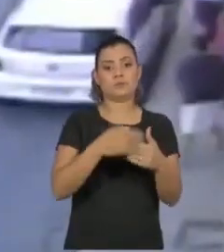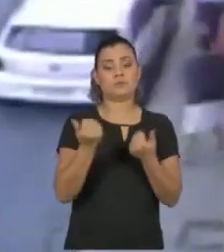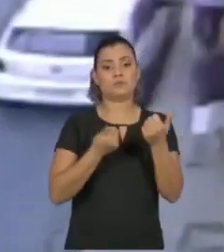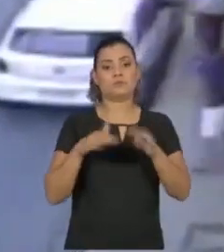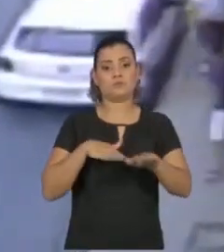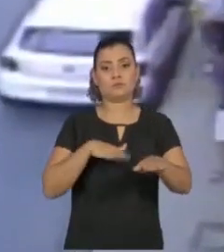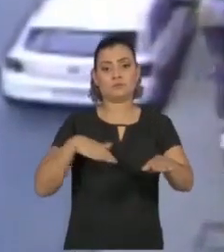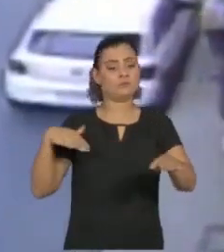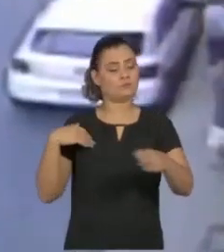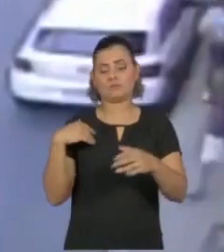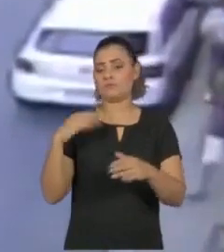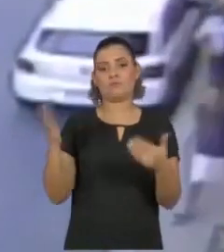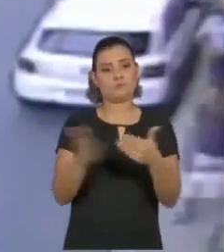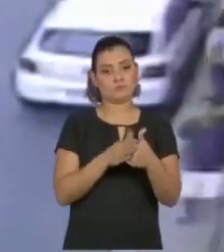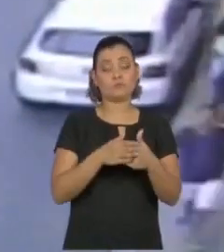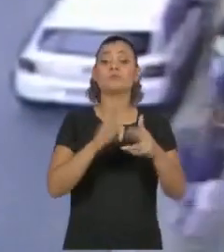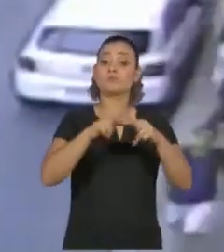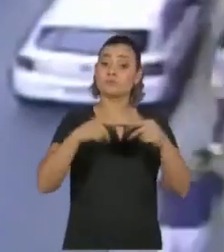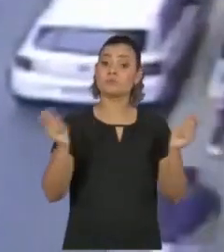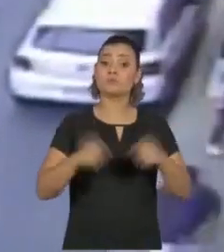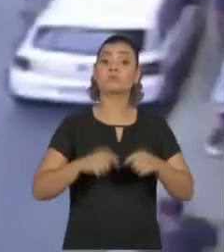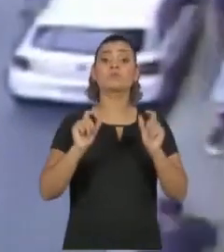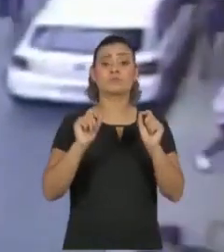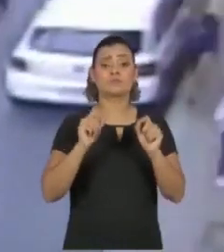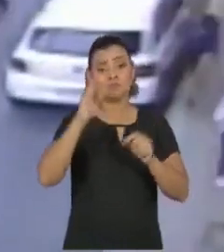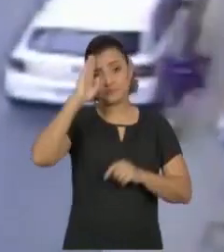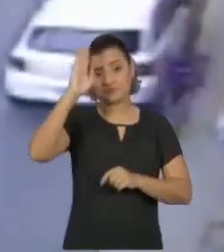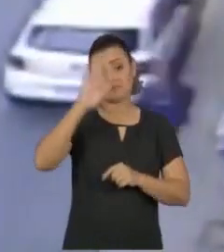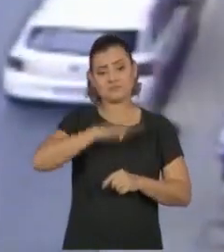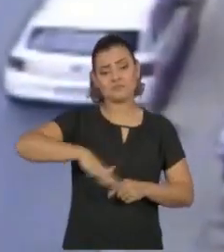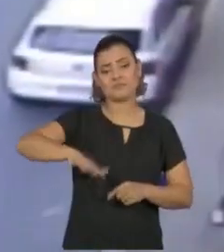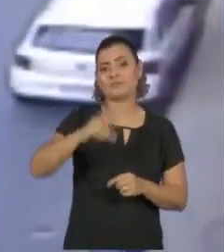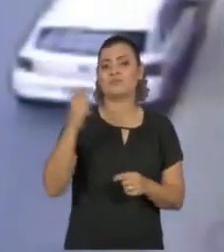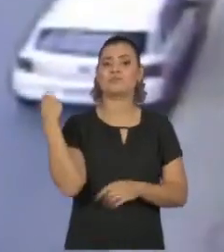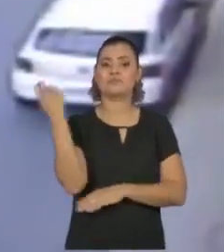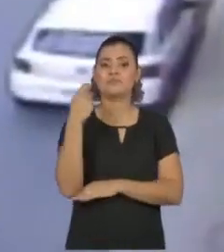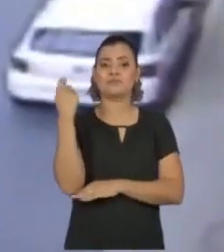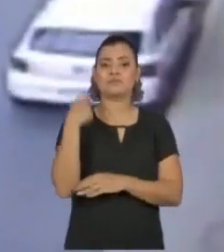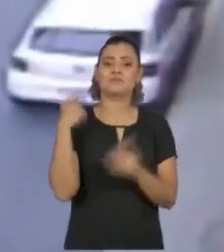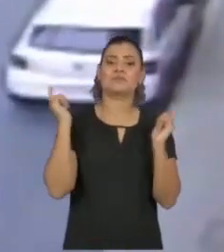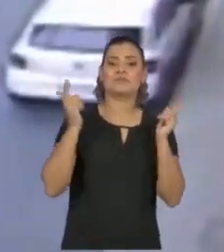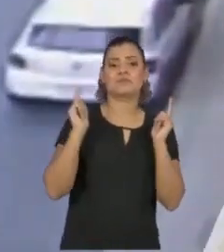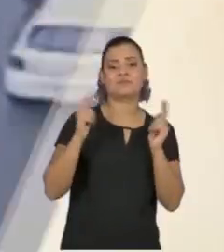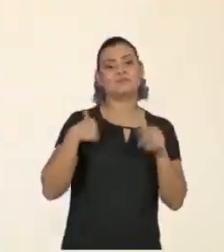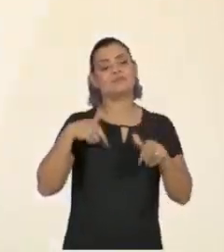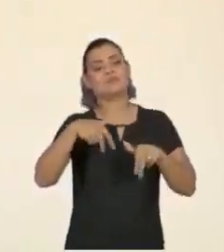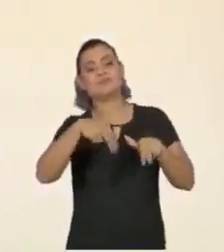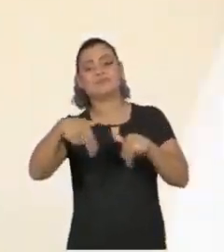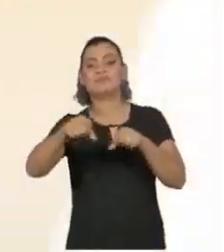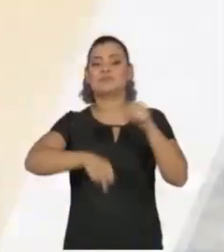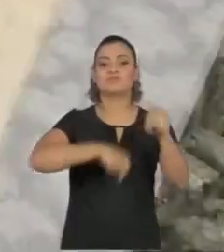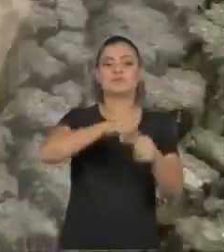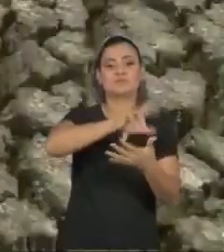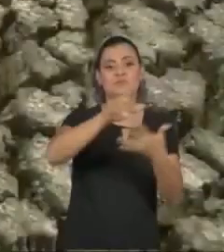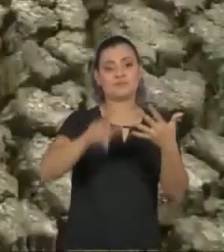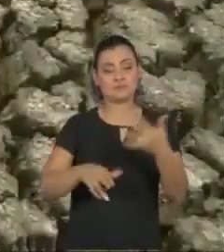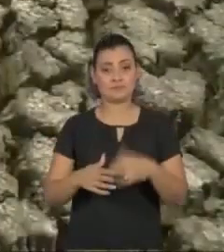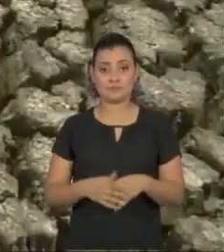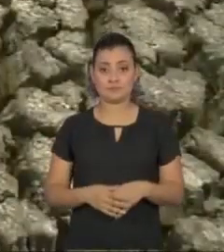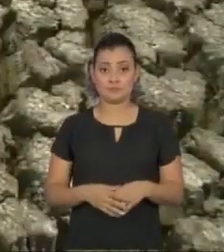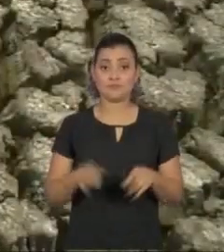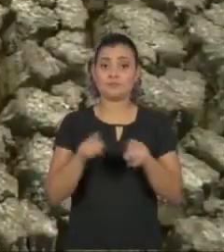para o tráfego de veículos e funciona como uma das principais atrações de lazer dos paulistanos. A